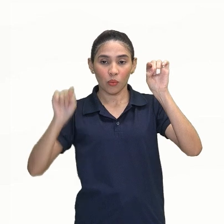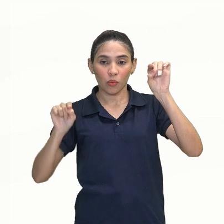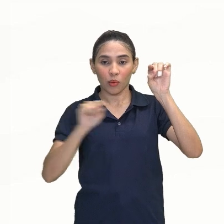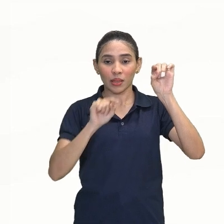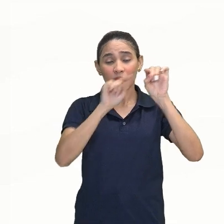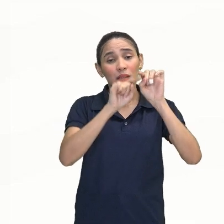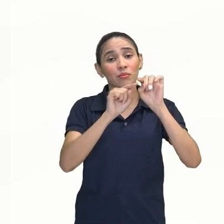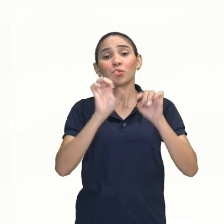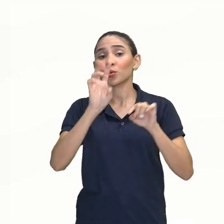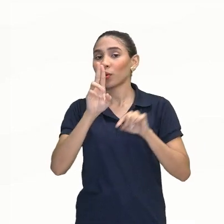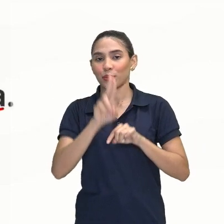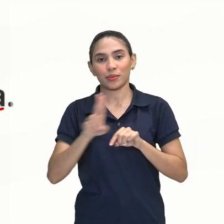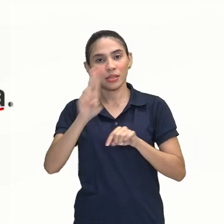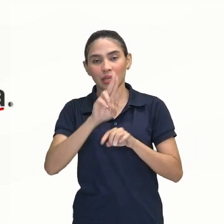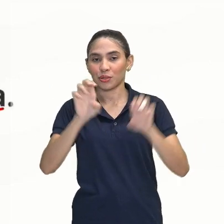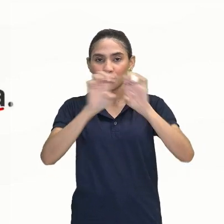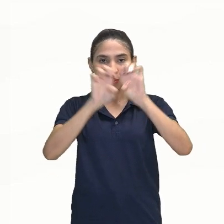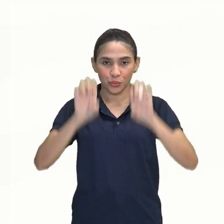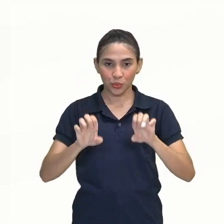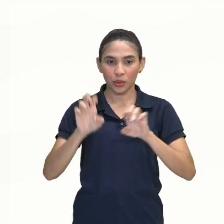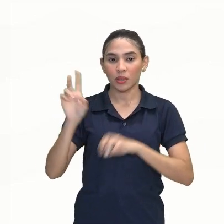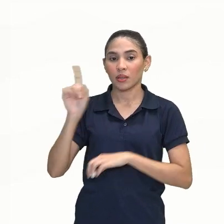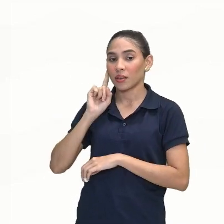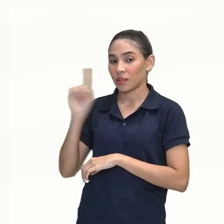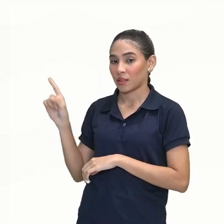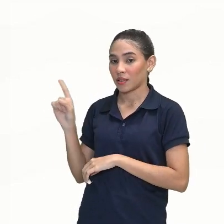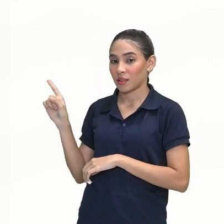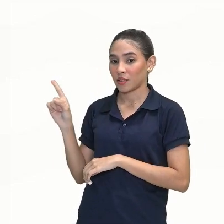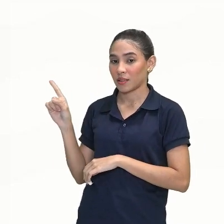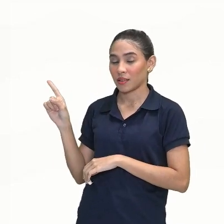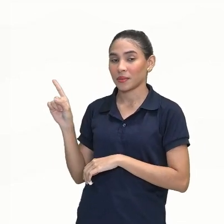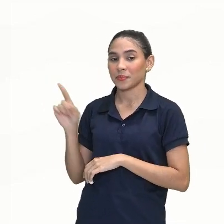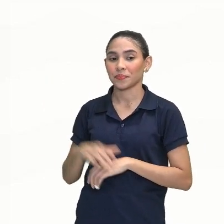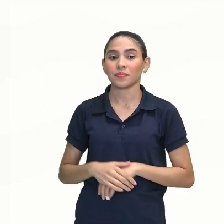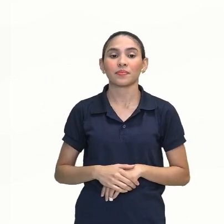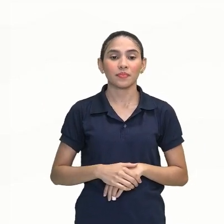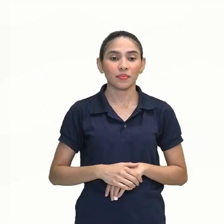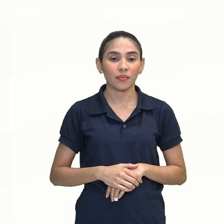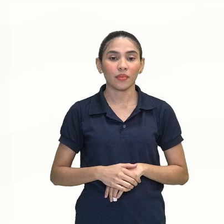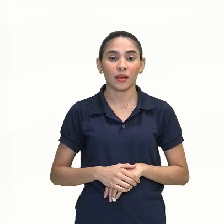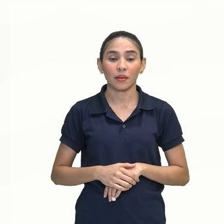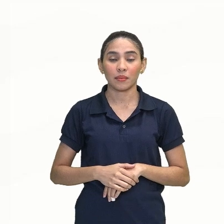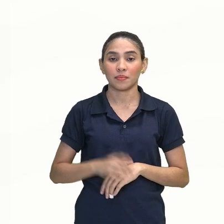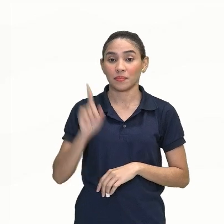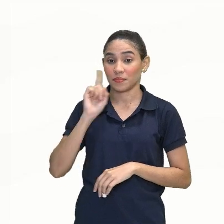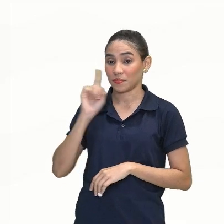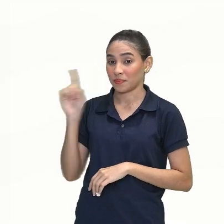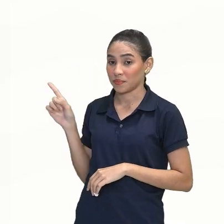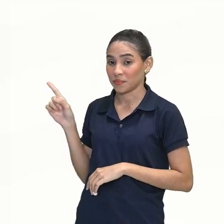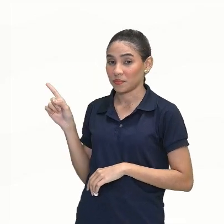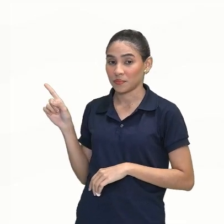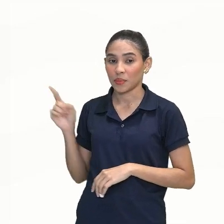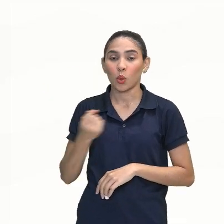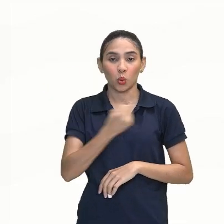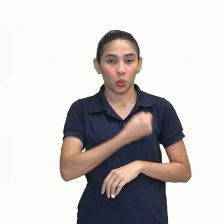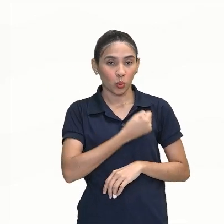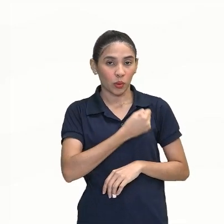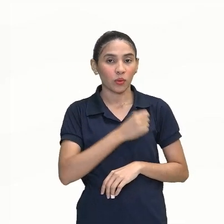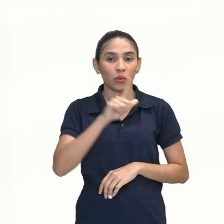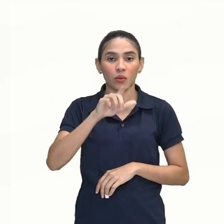aplicar na minha fórmula, tá? Vamos aplicar nesta primeira fórmula, ó. Número de